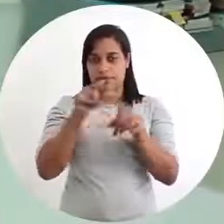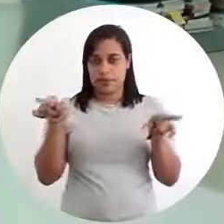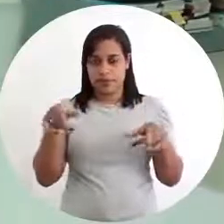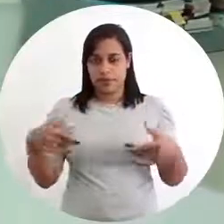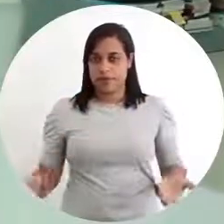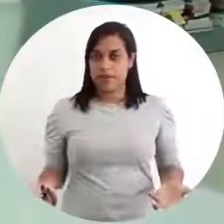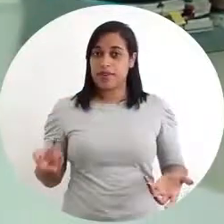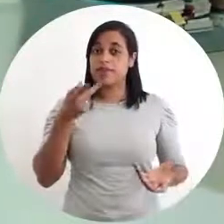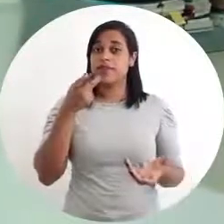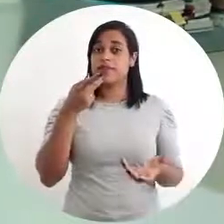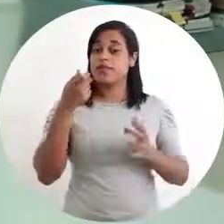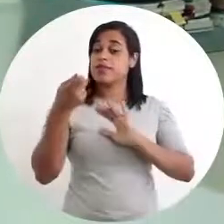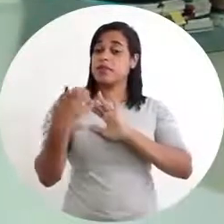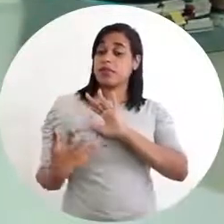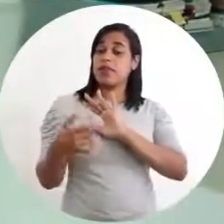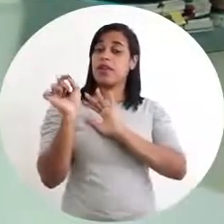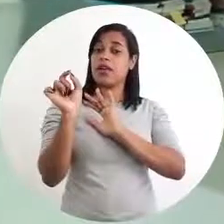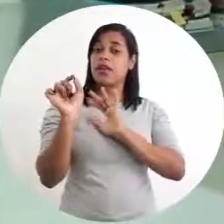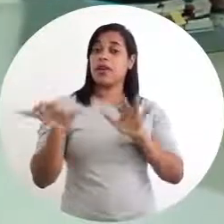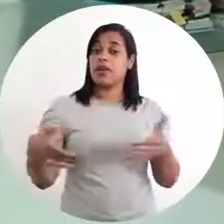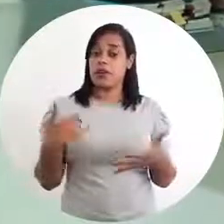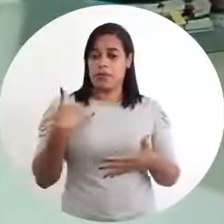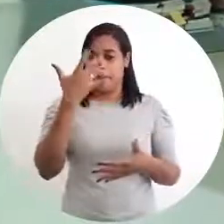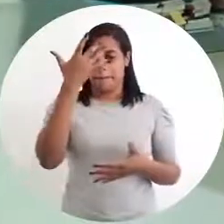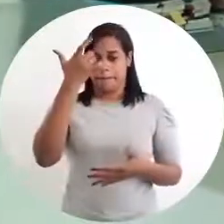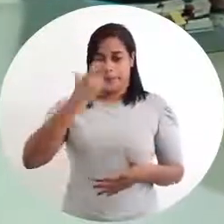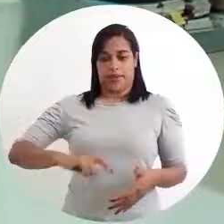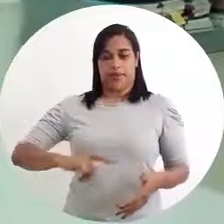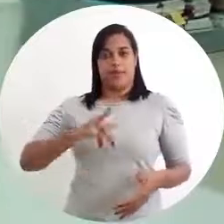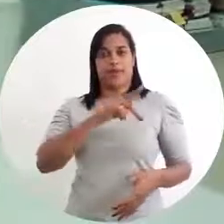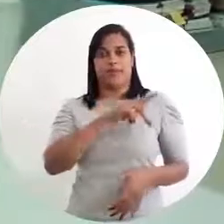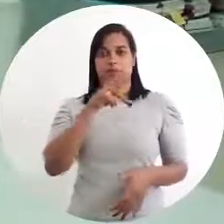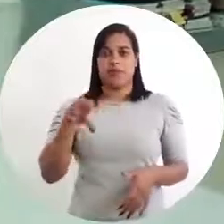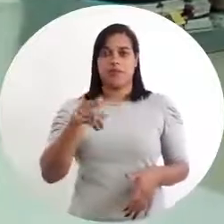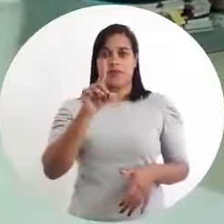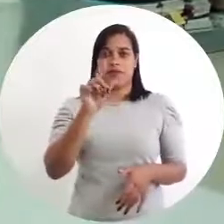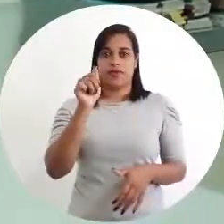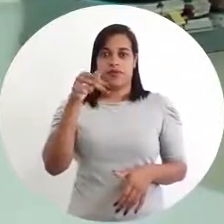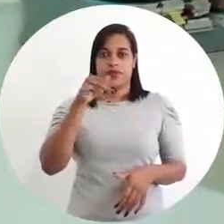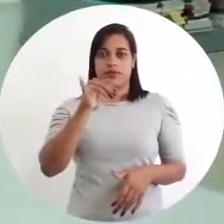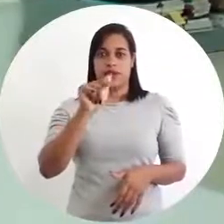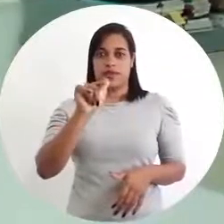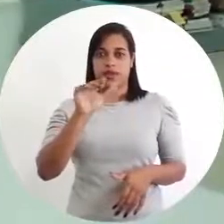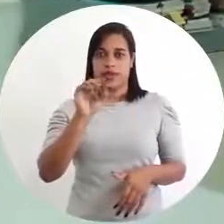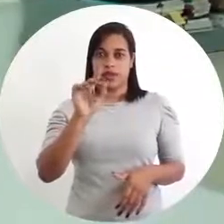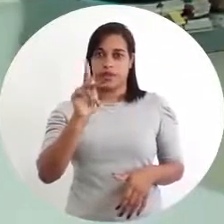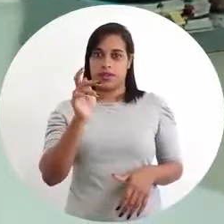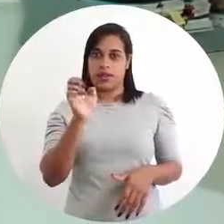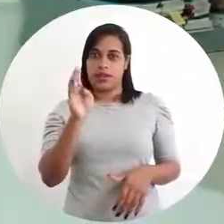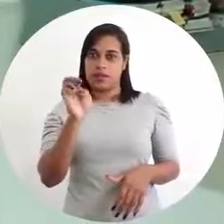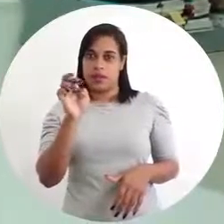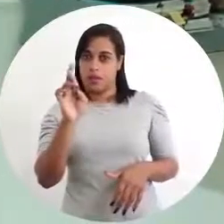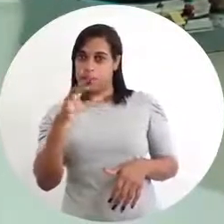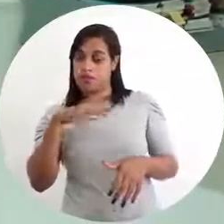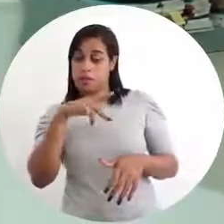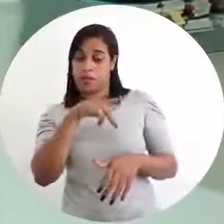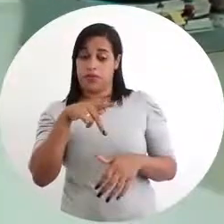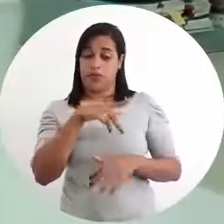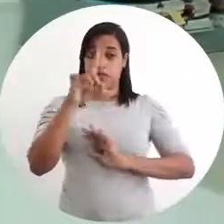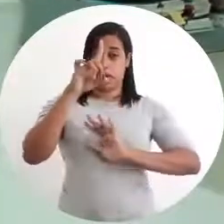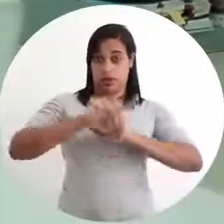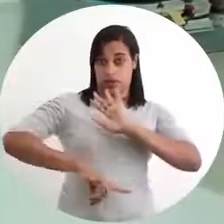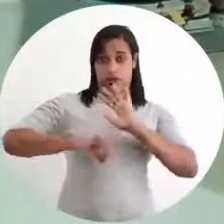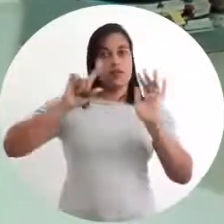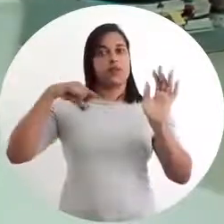vocês, a gente vai falar um pouquinho sobre a minha pessoa, né? Eu sou o professor Danilo Eber, sou professor de Direito,